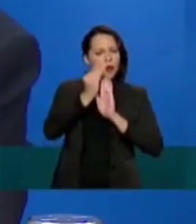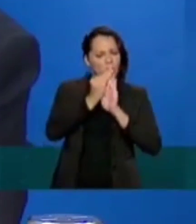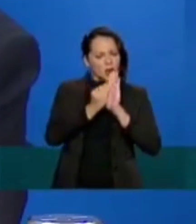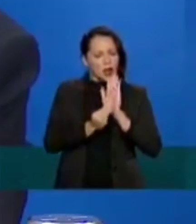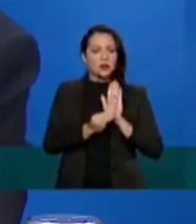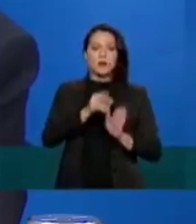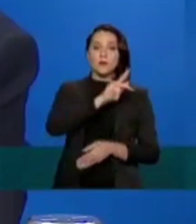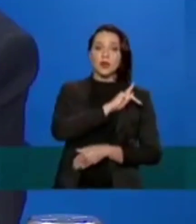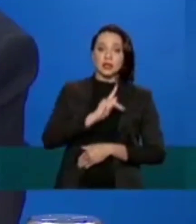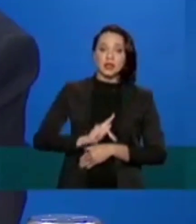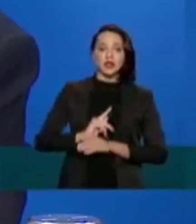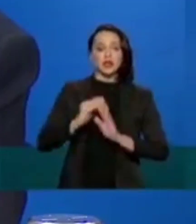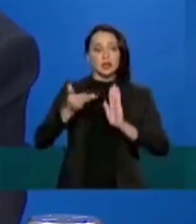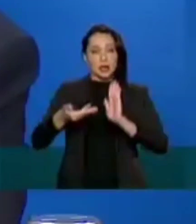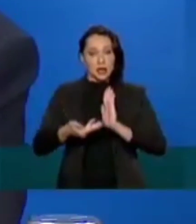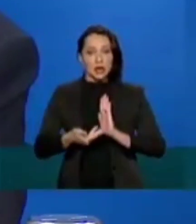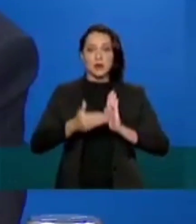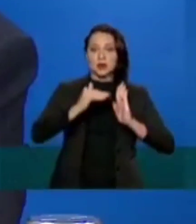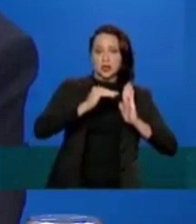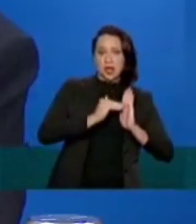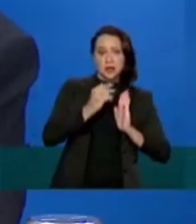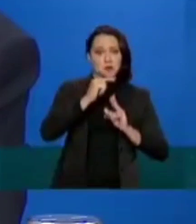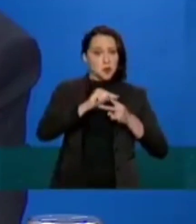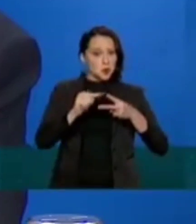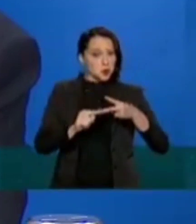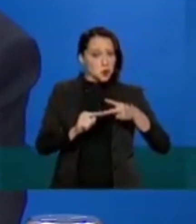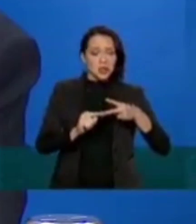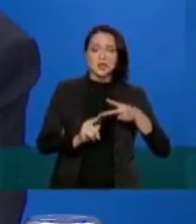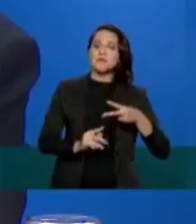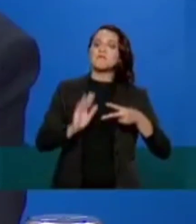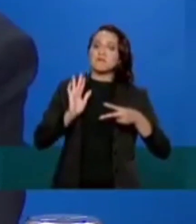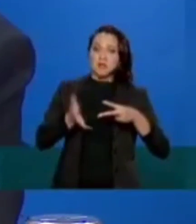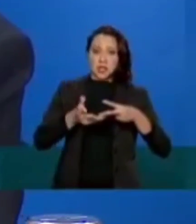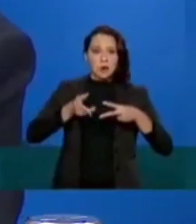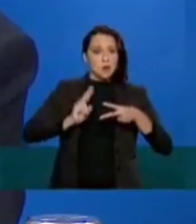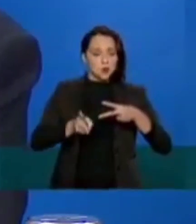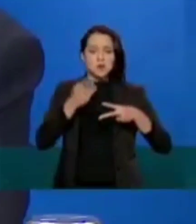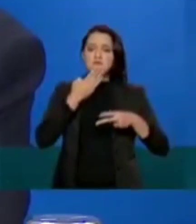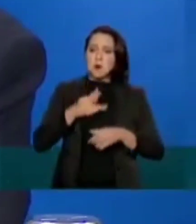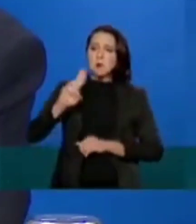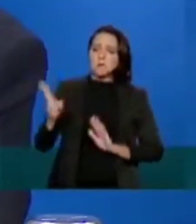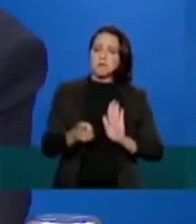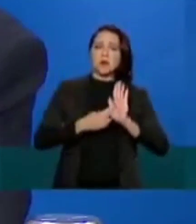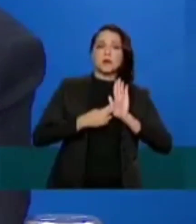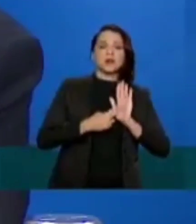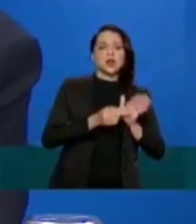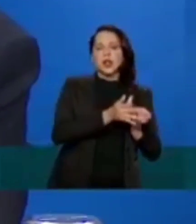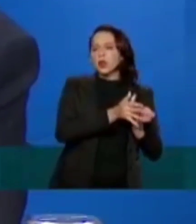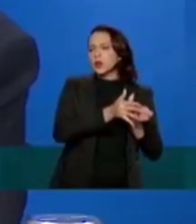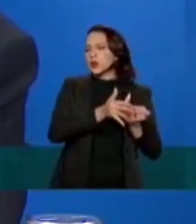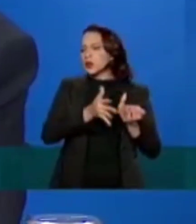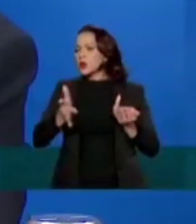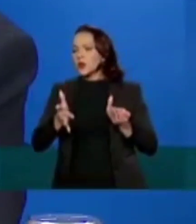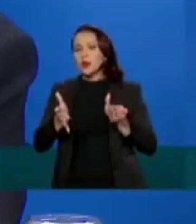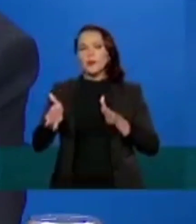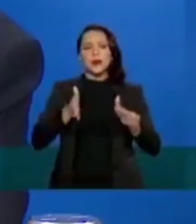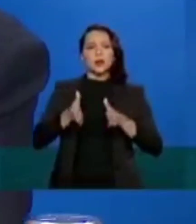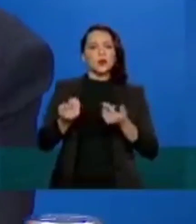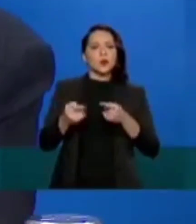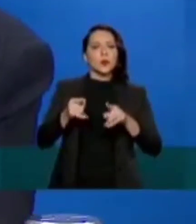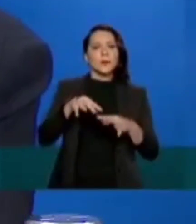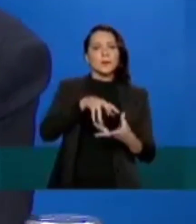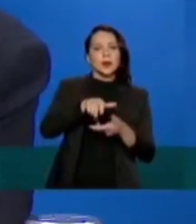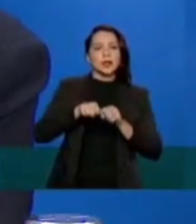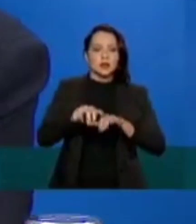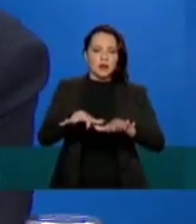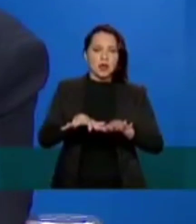pelo presidente da Câmara, pelo presidente do Senado, ambos mantiveram esse compromisso durante todo o combate à pandemia. Não faltou